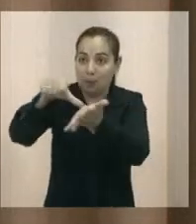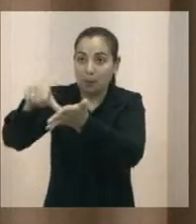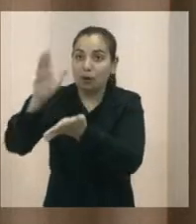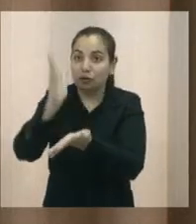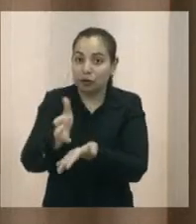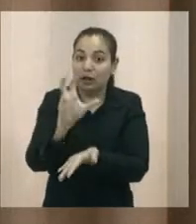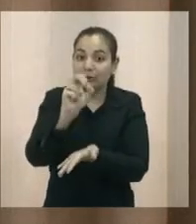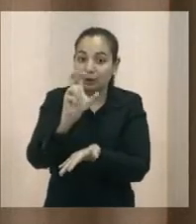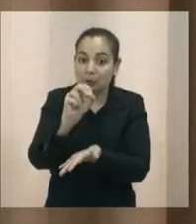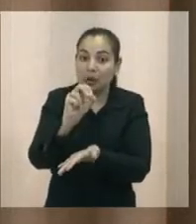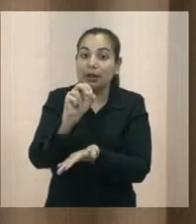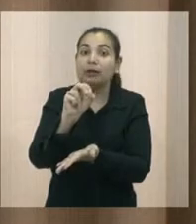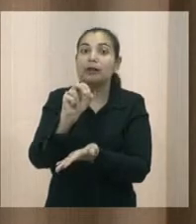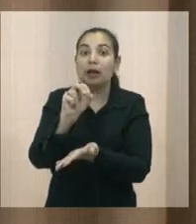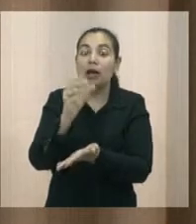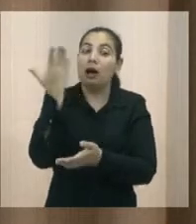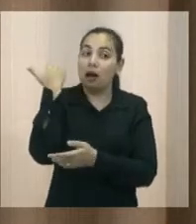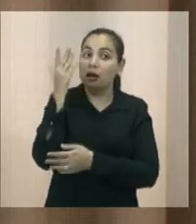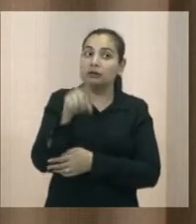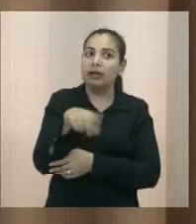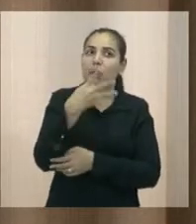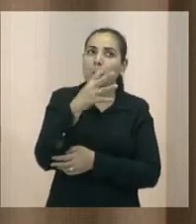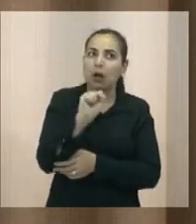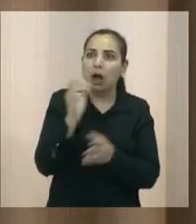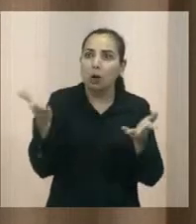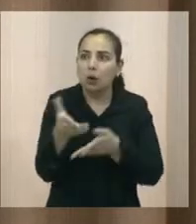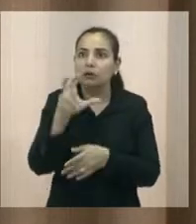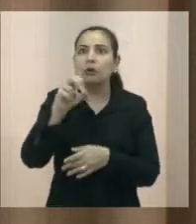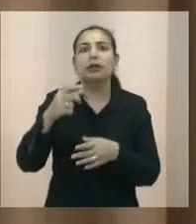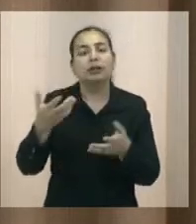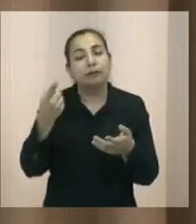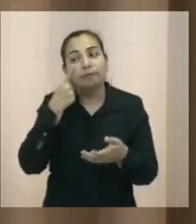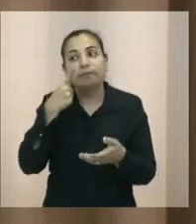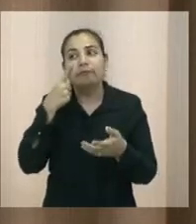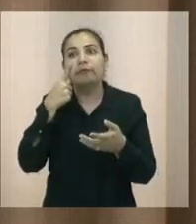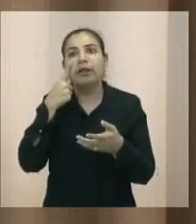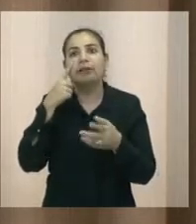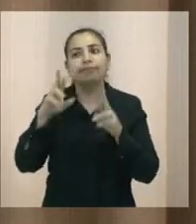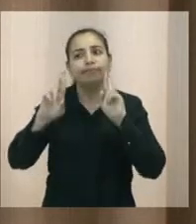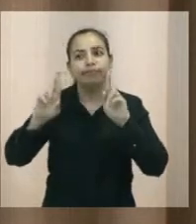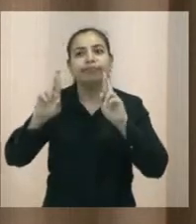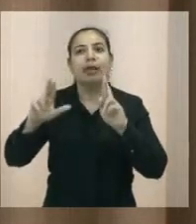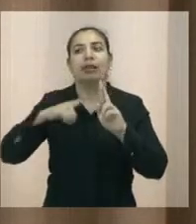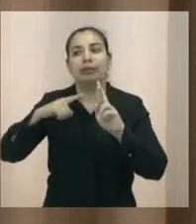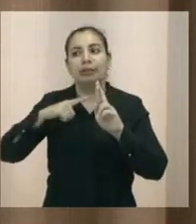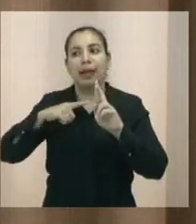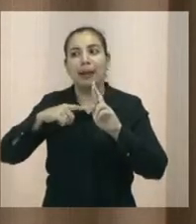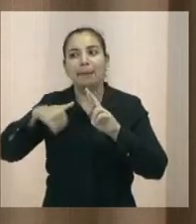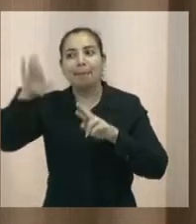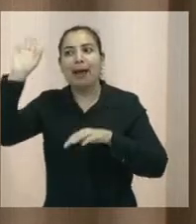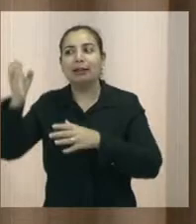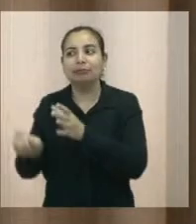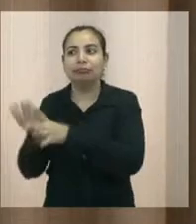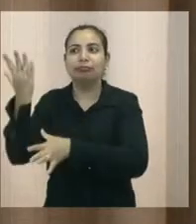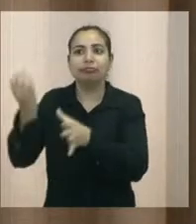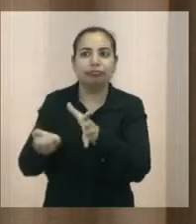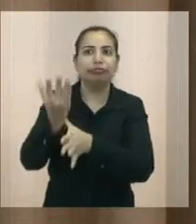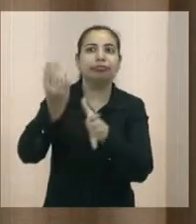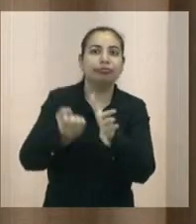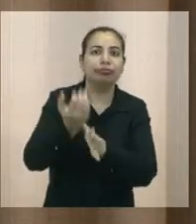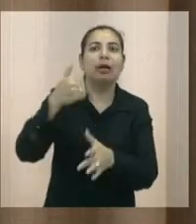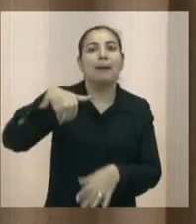eram 48, já viraram 50, então a gente quer que cresça cada vez mais. Em 2 meses a gente já cresceu alguma coisa, cresça cada vez mais, que a gente